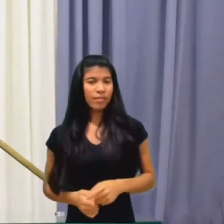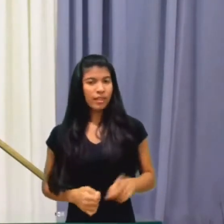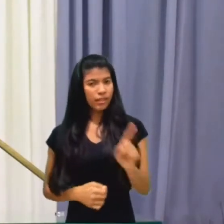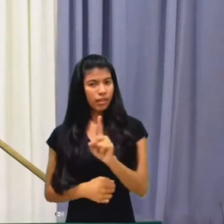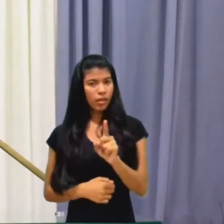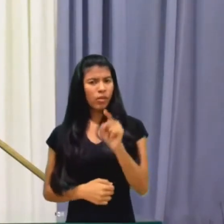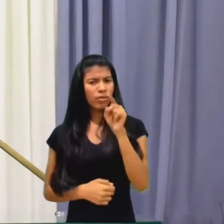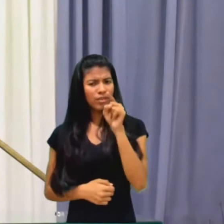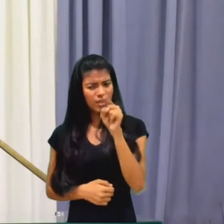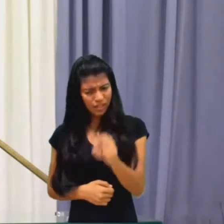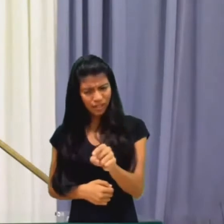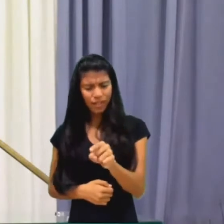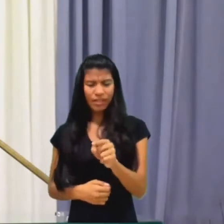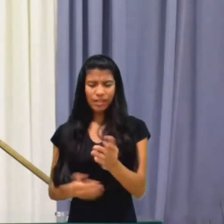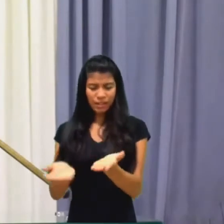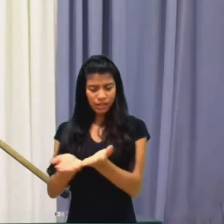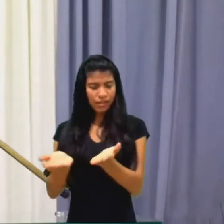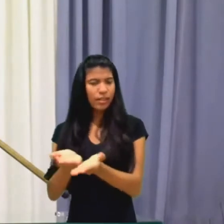da igreja.